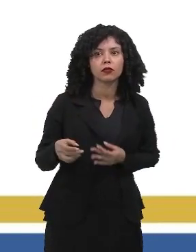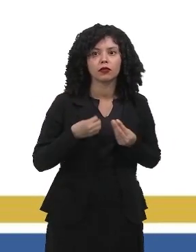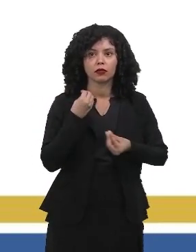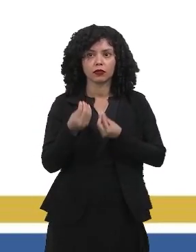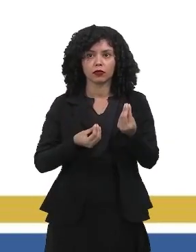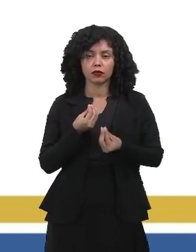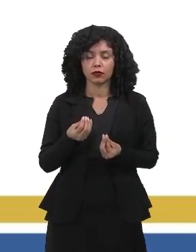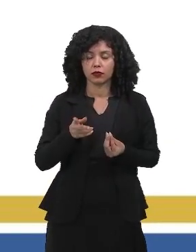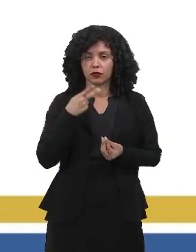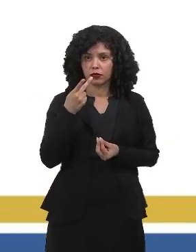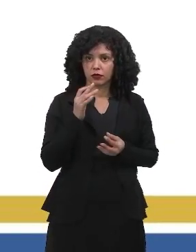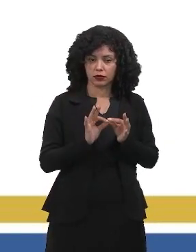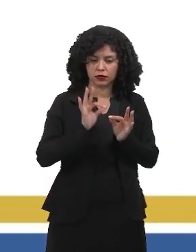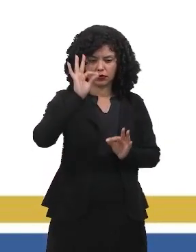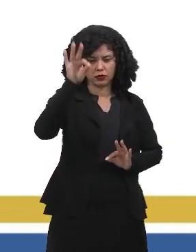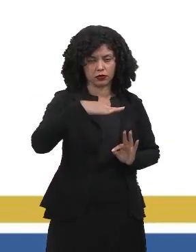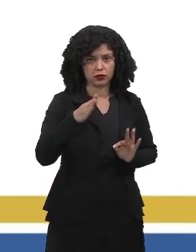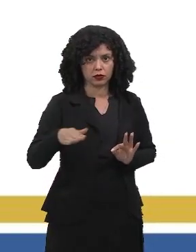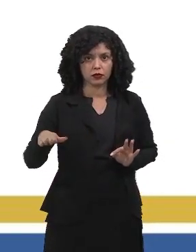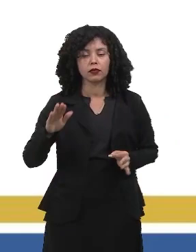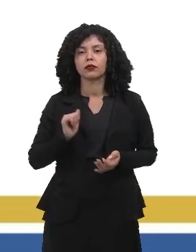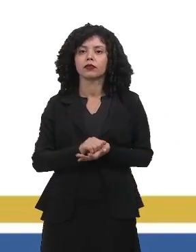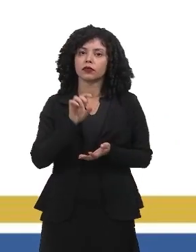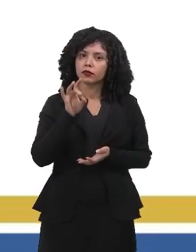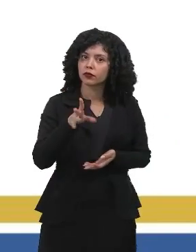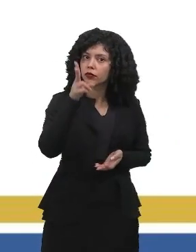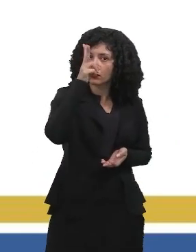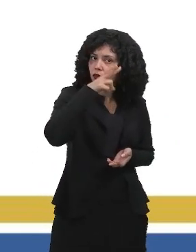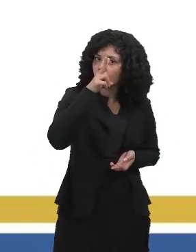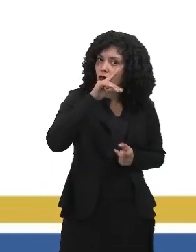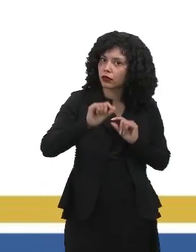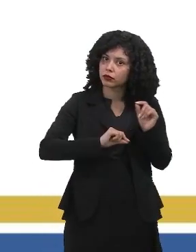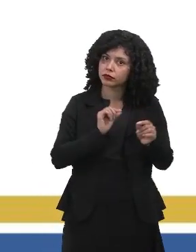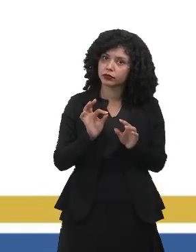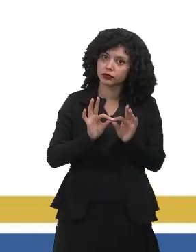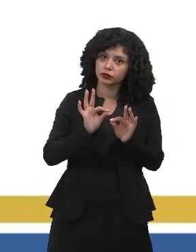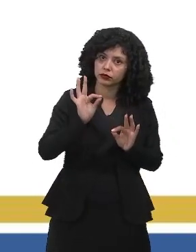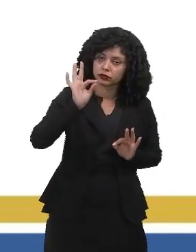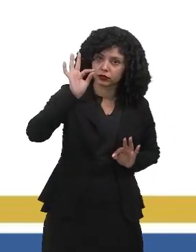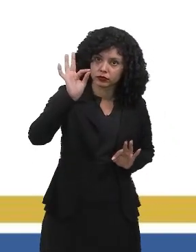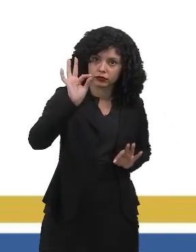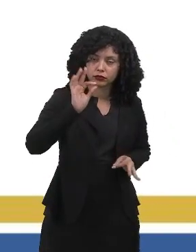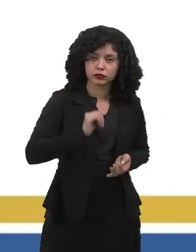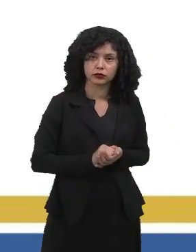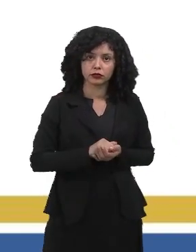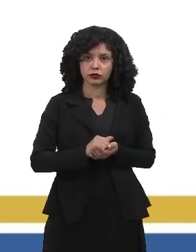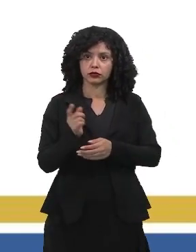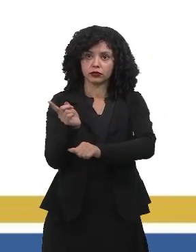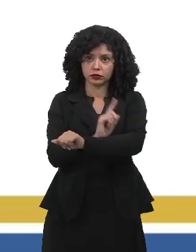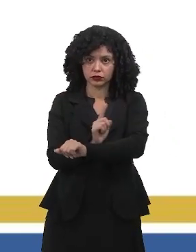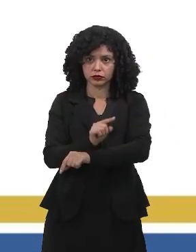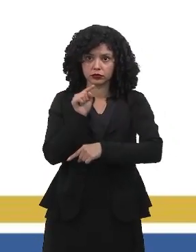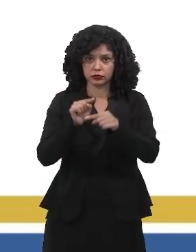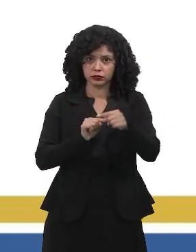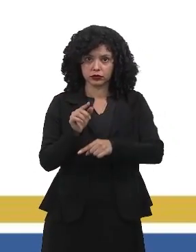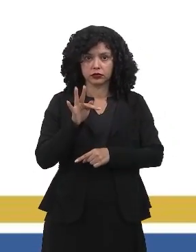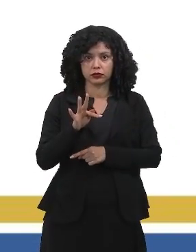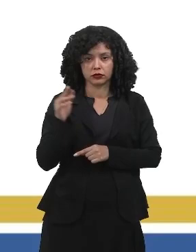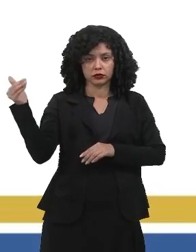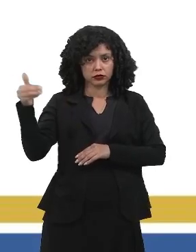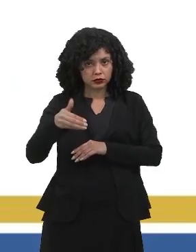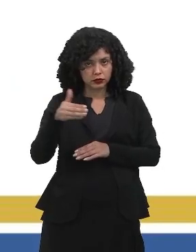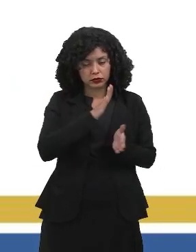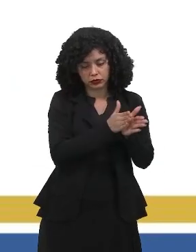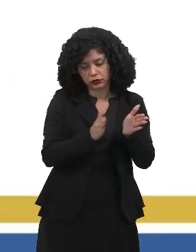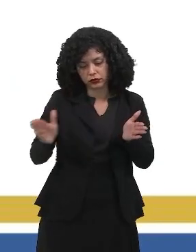que funciona? O senhor falou de comprimento de onda. Basta lembrar que comprimento de onda é igual a velocidade dividido pela